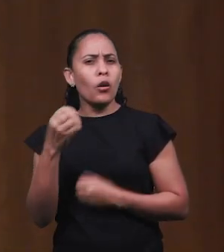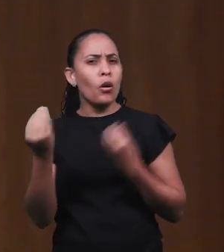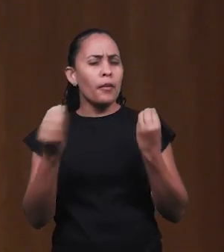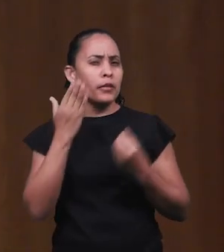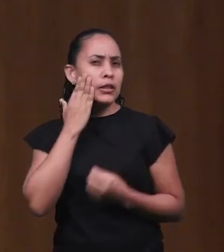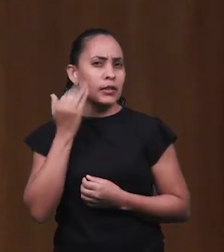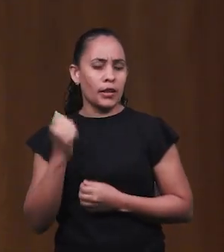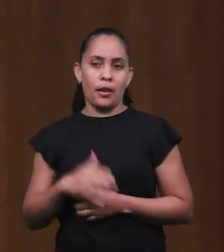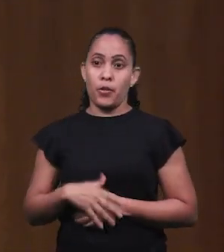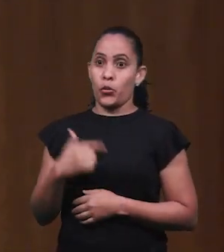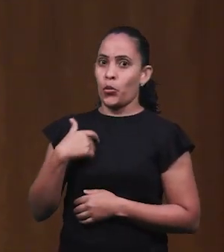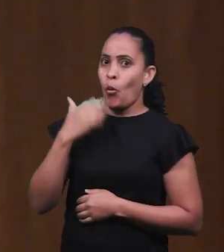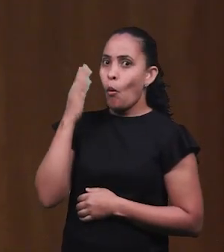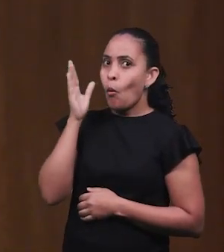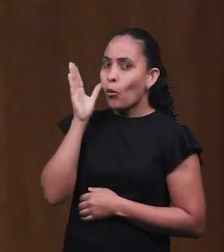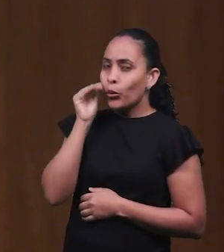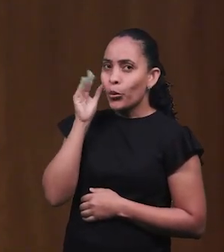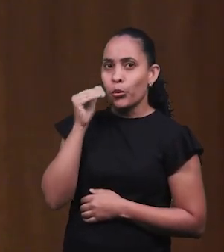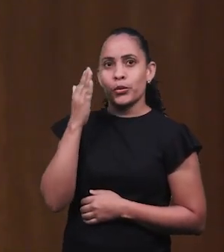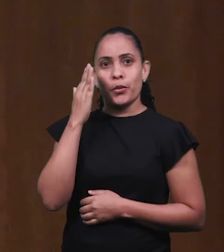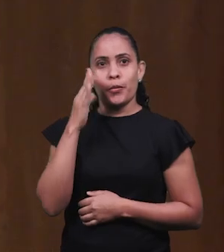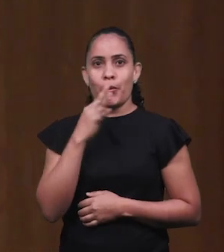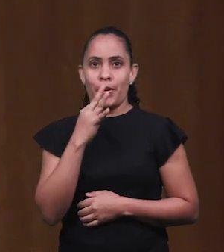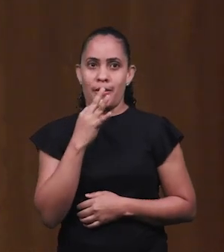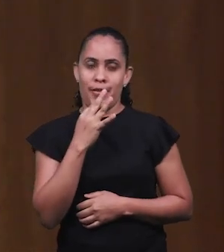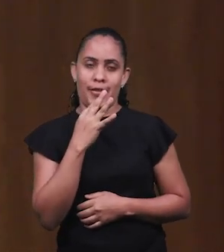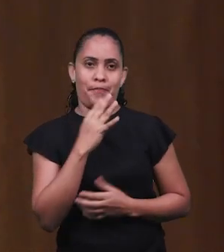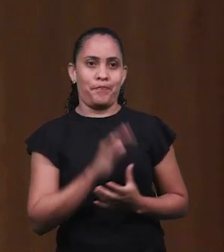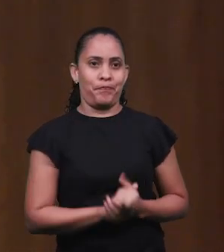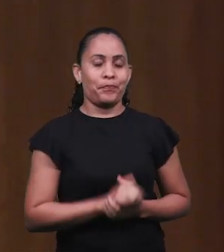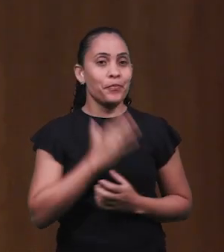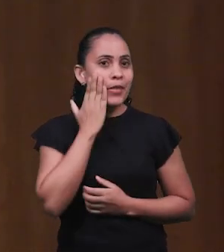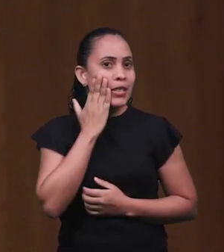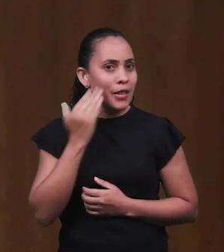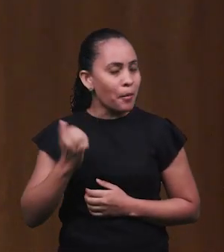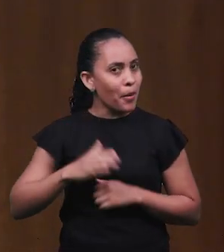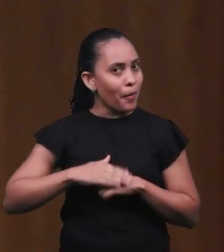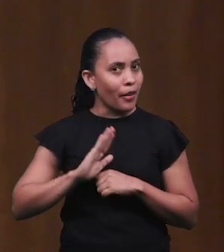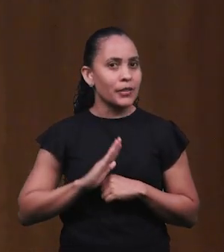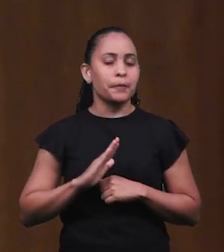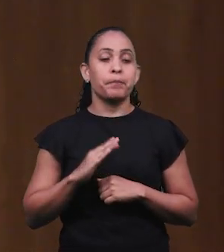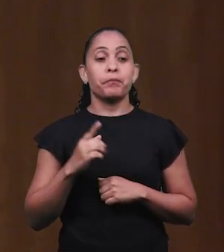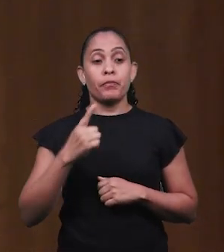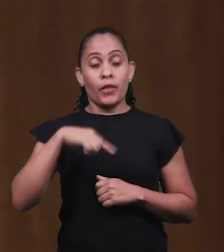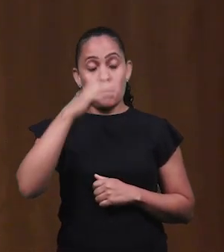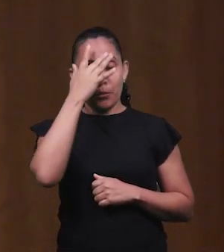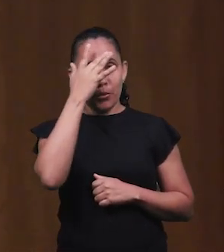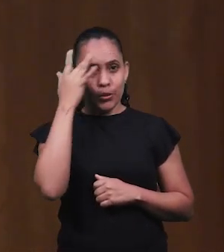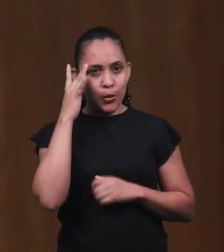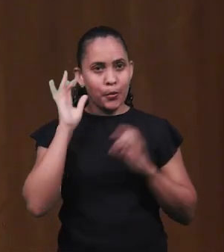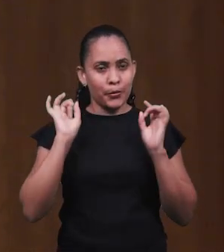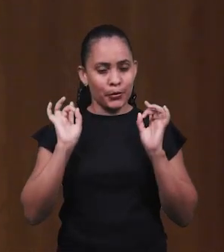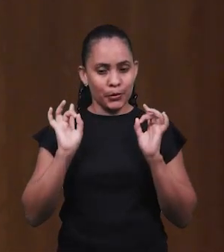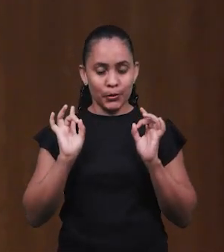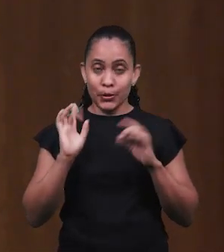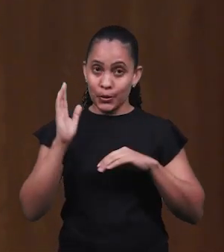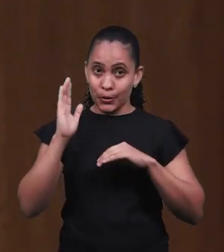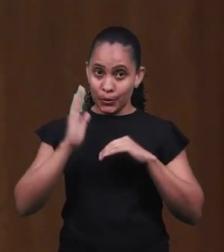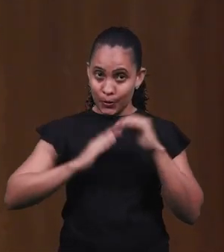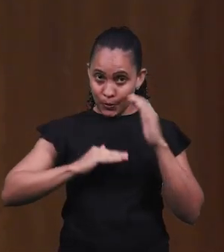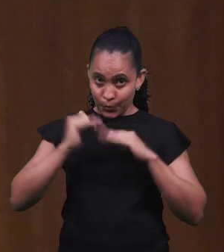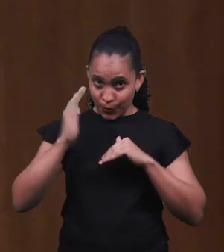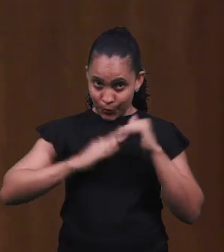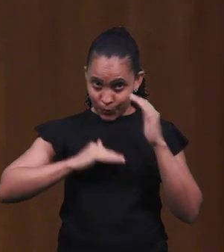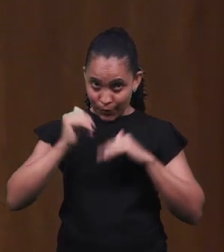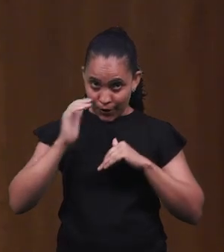Eu estou curioso para saber sobre isso. E quem vai nos falar sobre isso é uma pessoa super especializada, né?